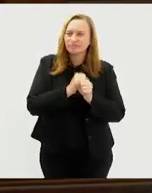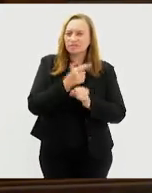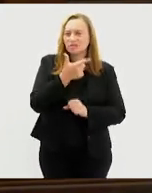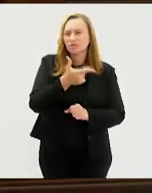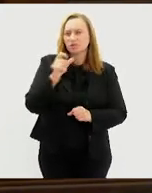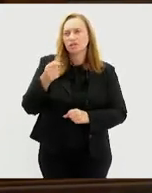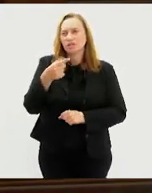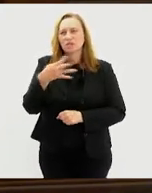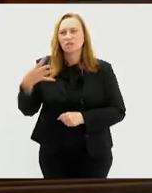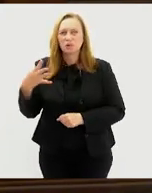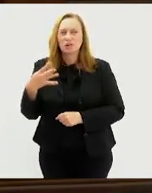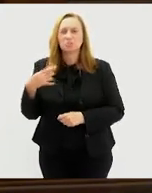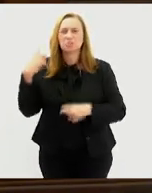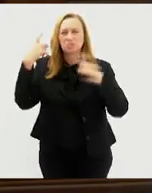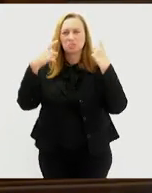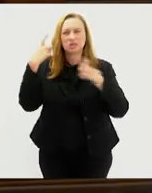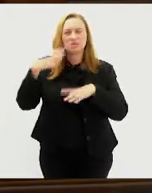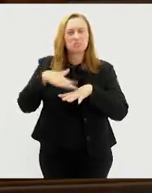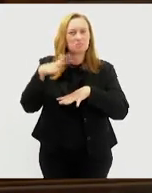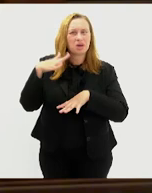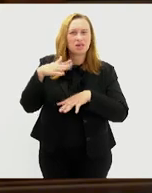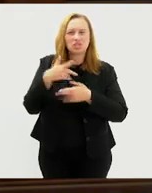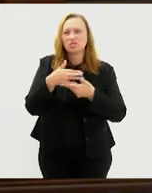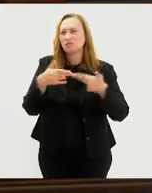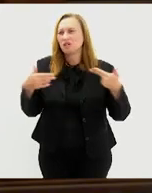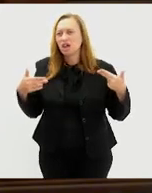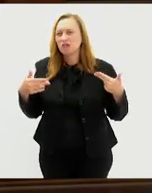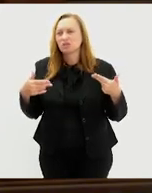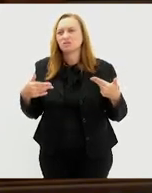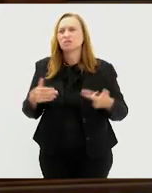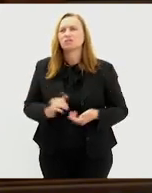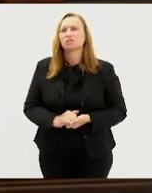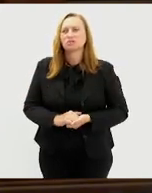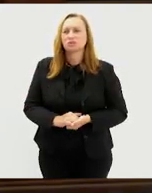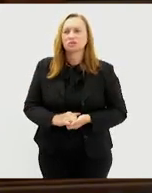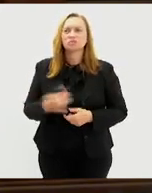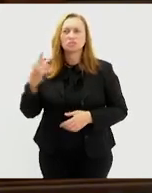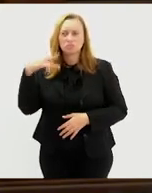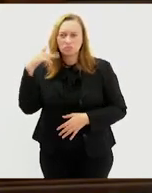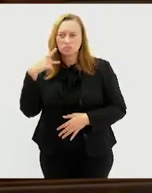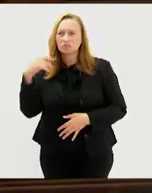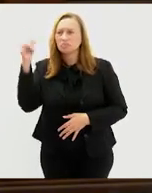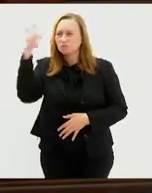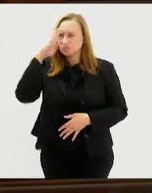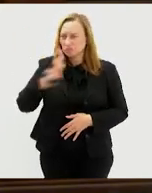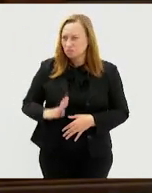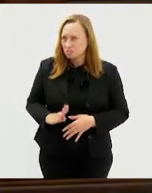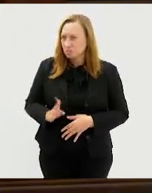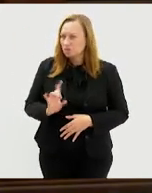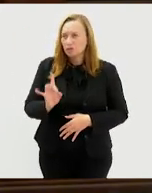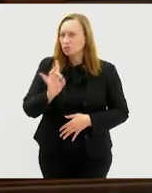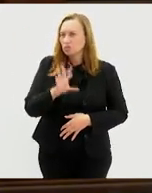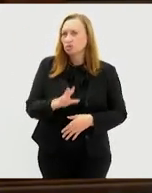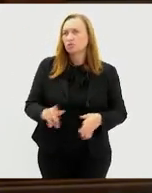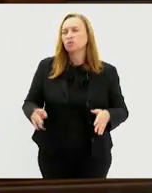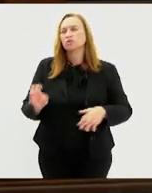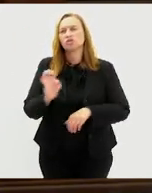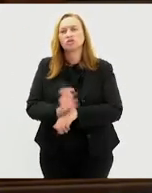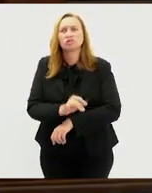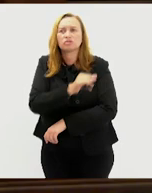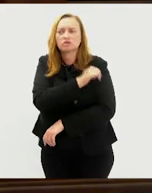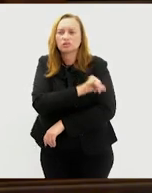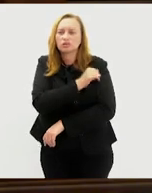a maior preocupação de grande parcela dos políticos brasileiros não só do estado do Rio de